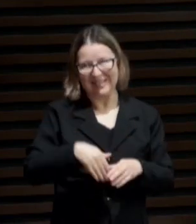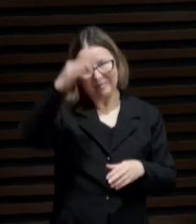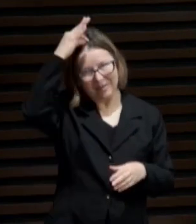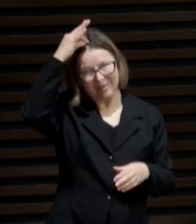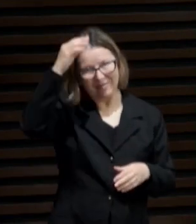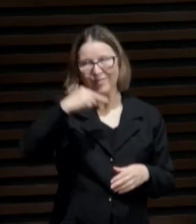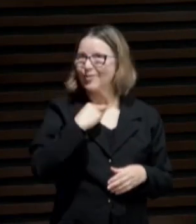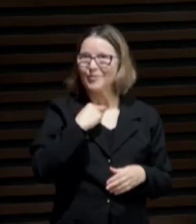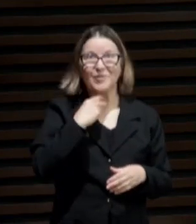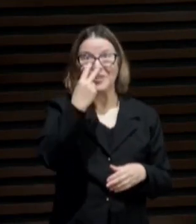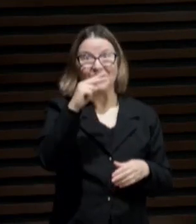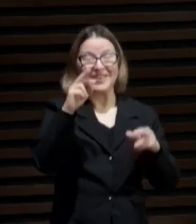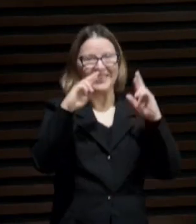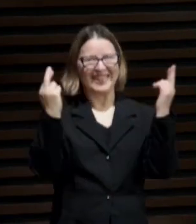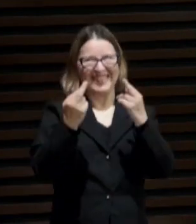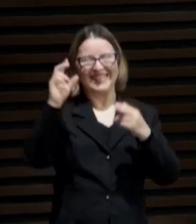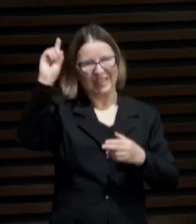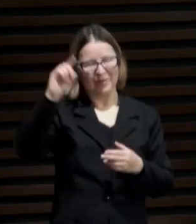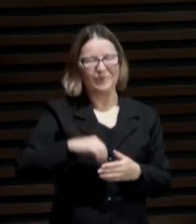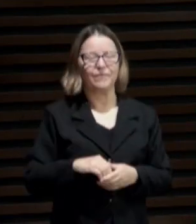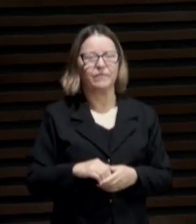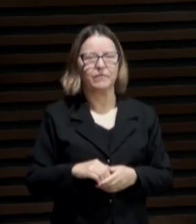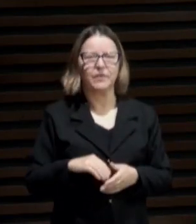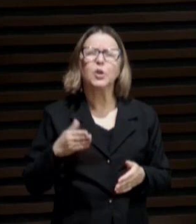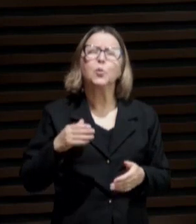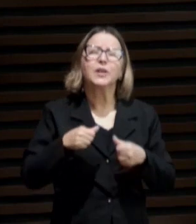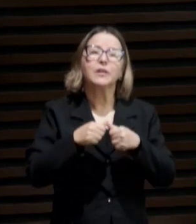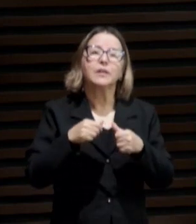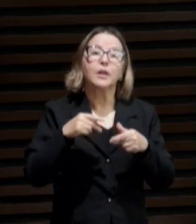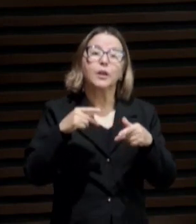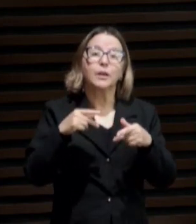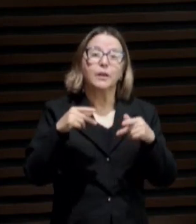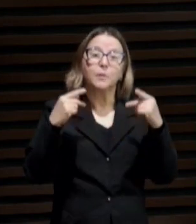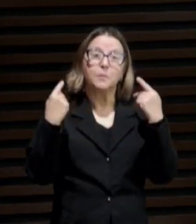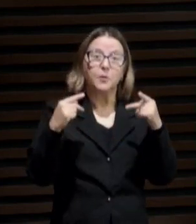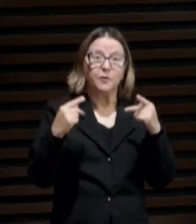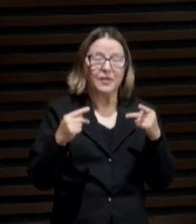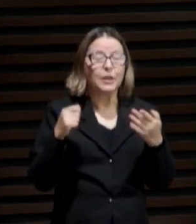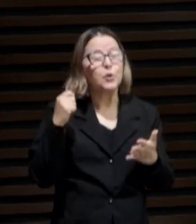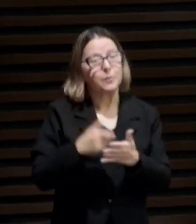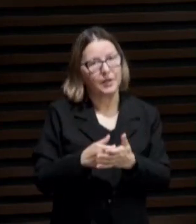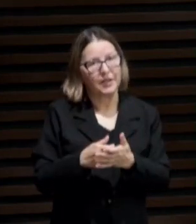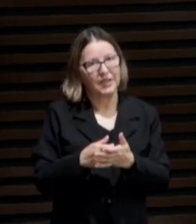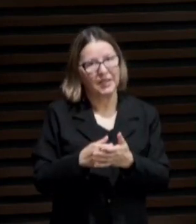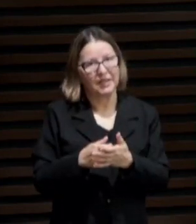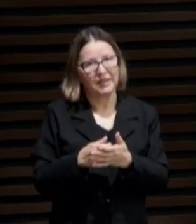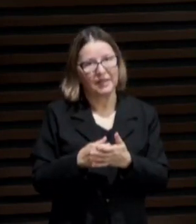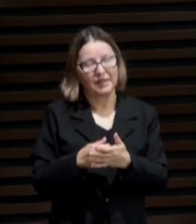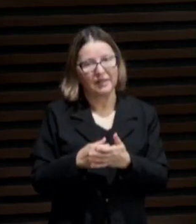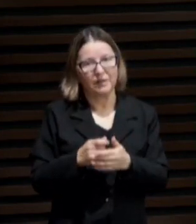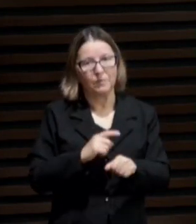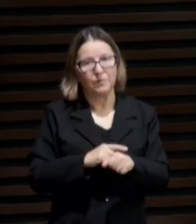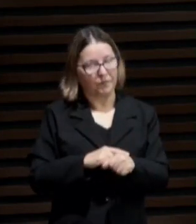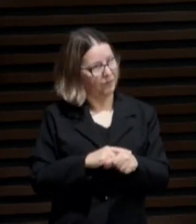Deus. Quando que essa profecia vai ser cumprida? Quando você sair desse mundo aqui, ela vai ser cumprida. Se